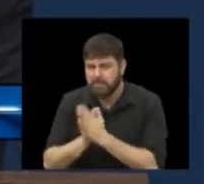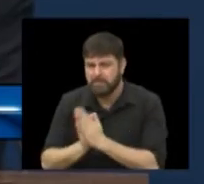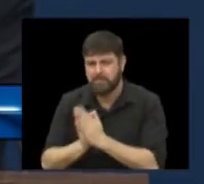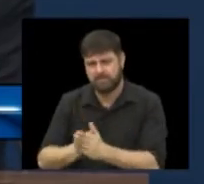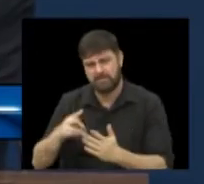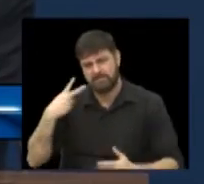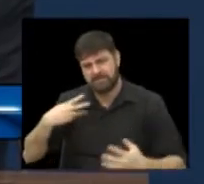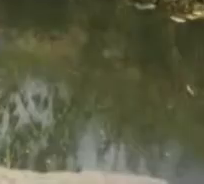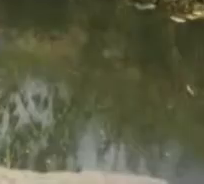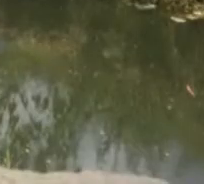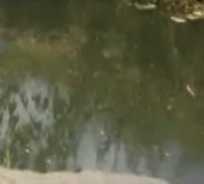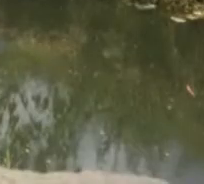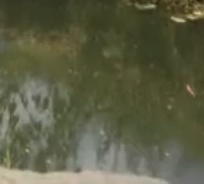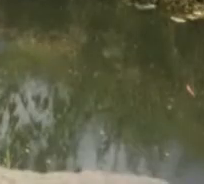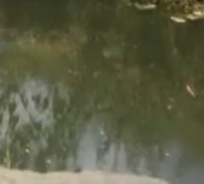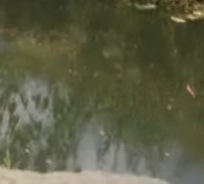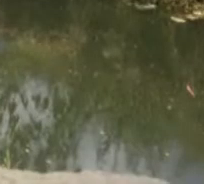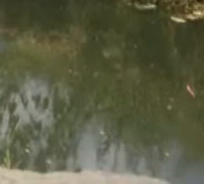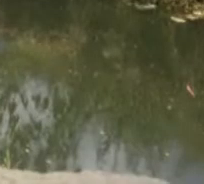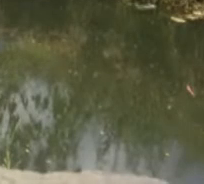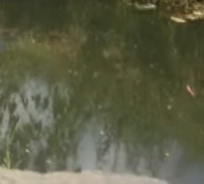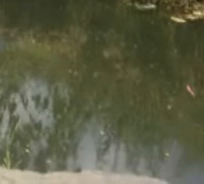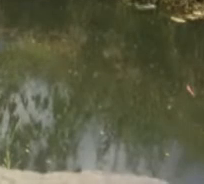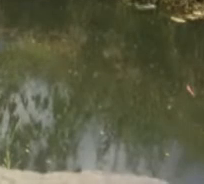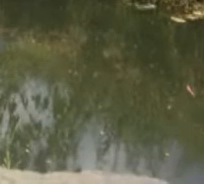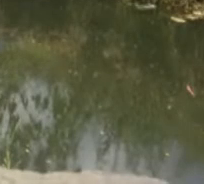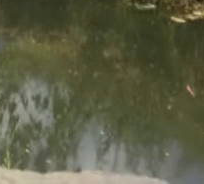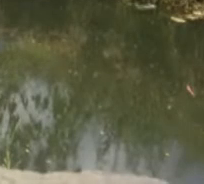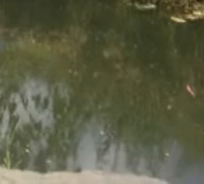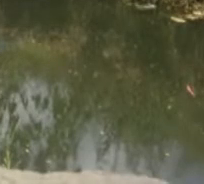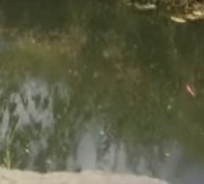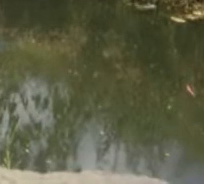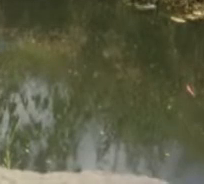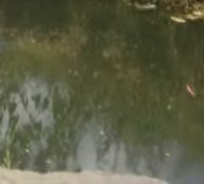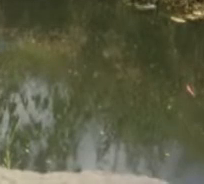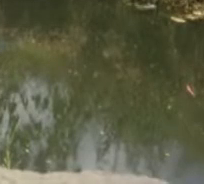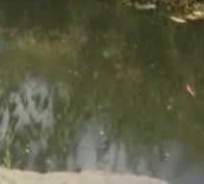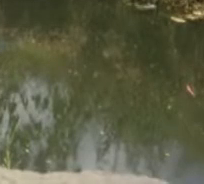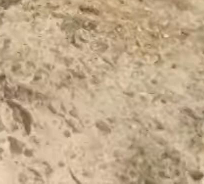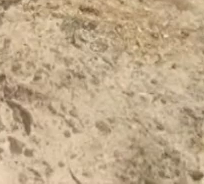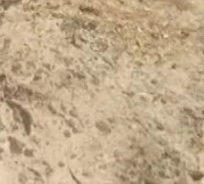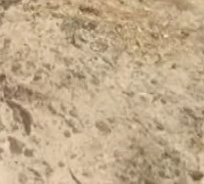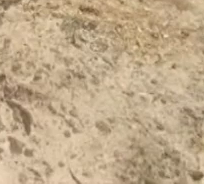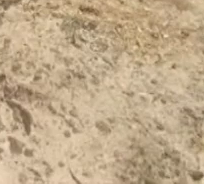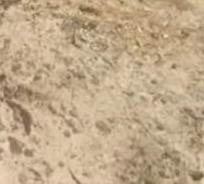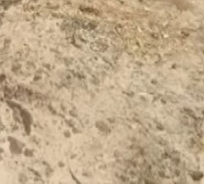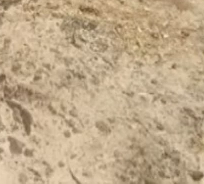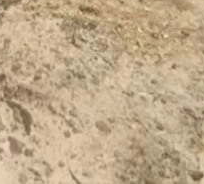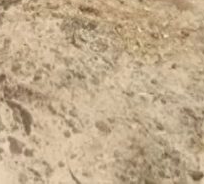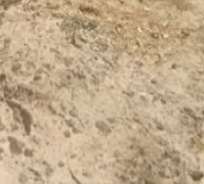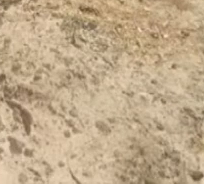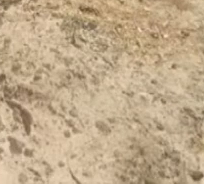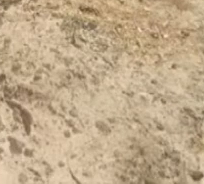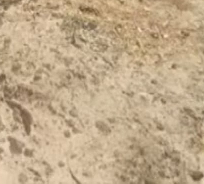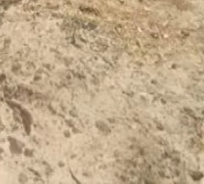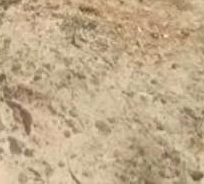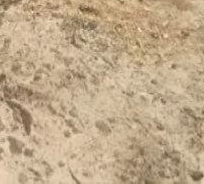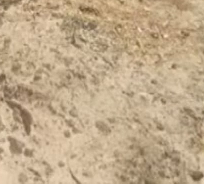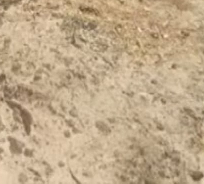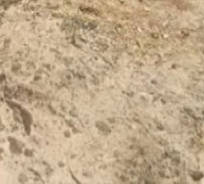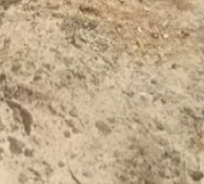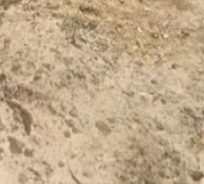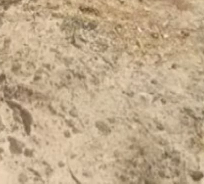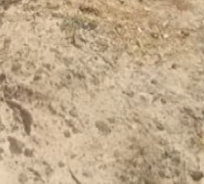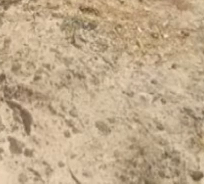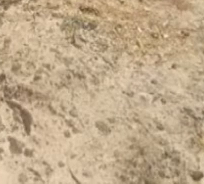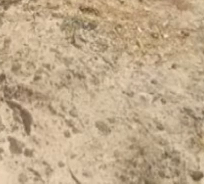de todos os vereadores. O vereador lembra que a cidade está em campanha de combate à dengue, mas que há proliferação do